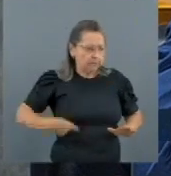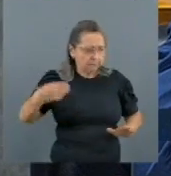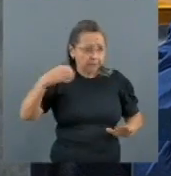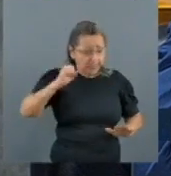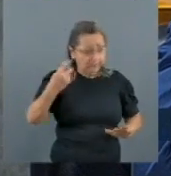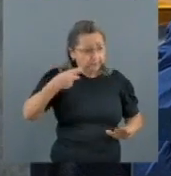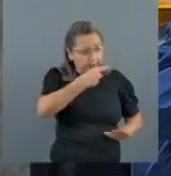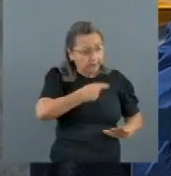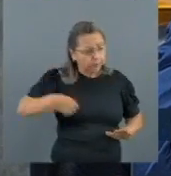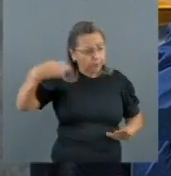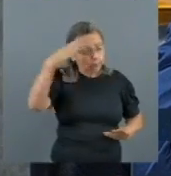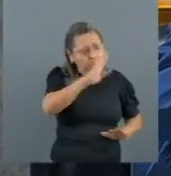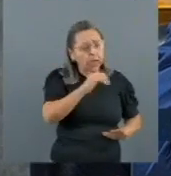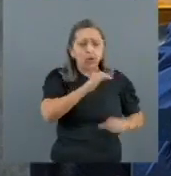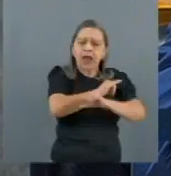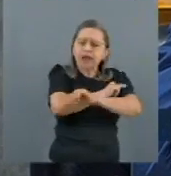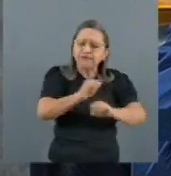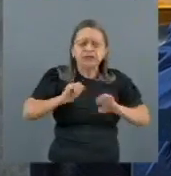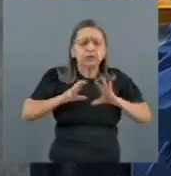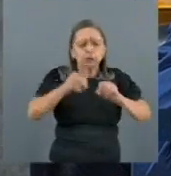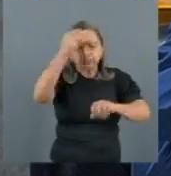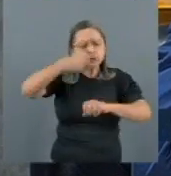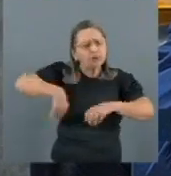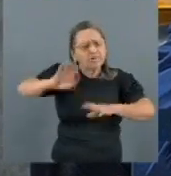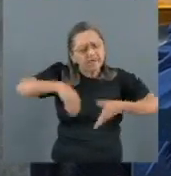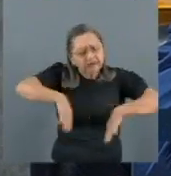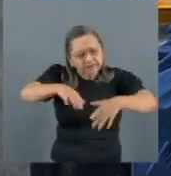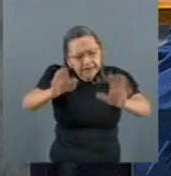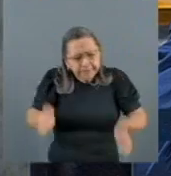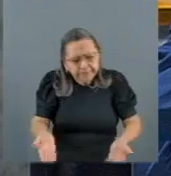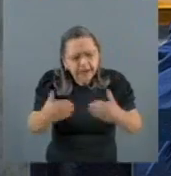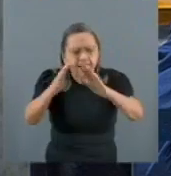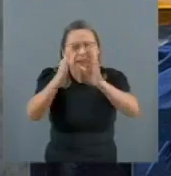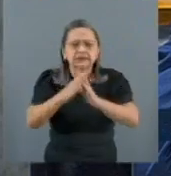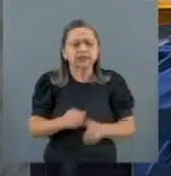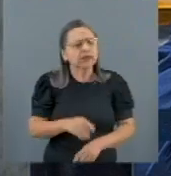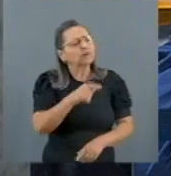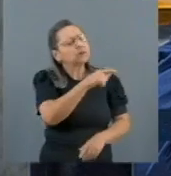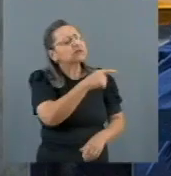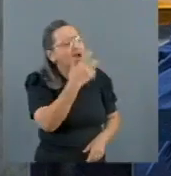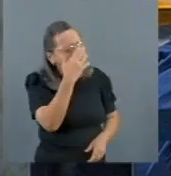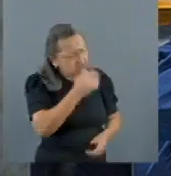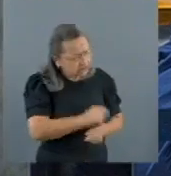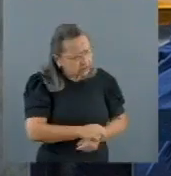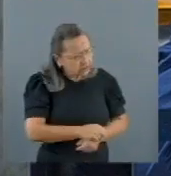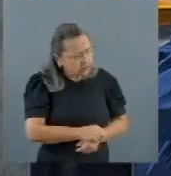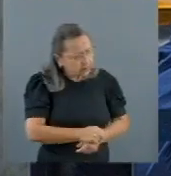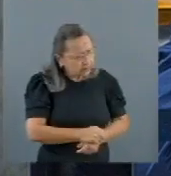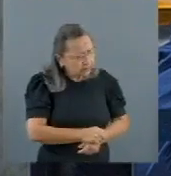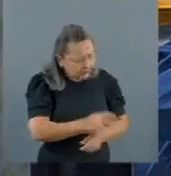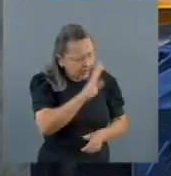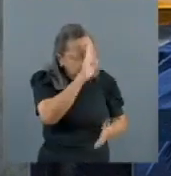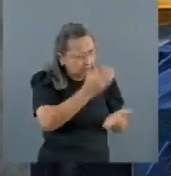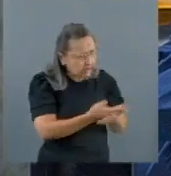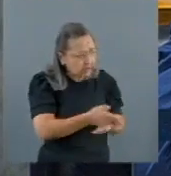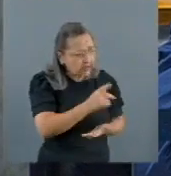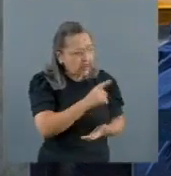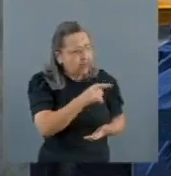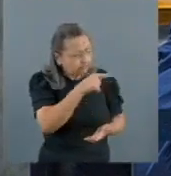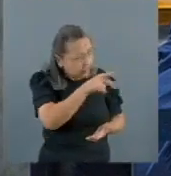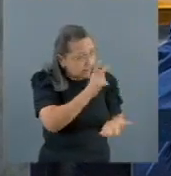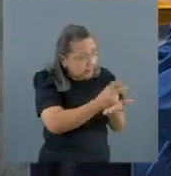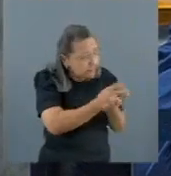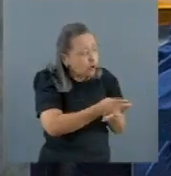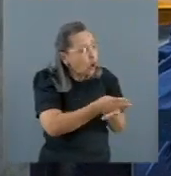continuaria, voltando no tempo como num filme, o senhor acredita que continuaria com esse plano,